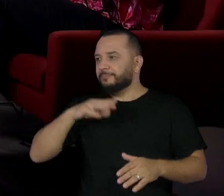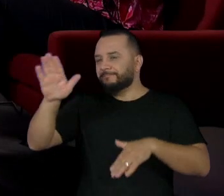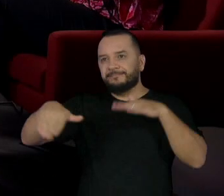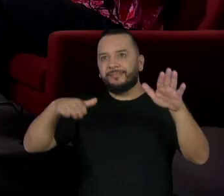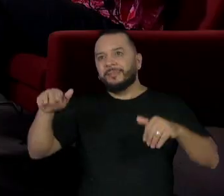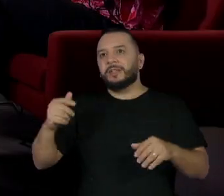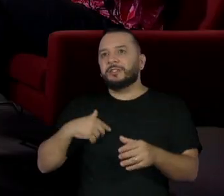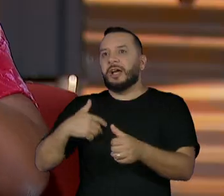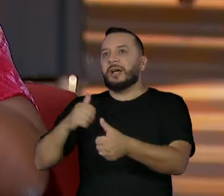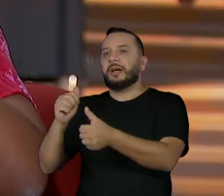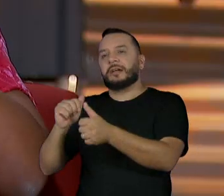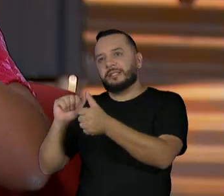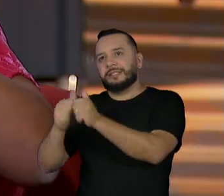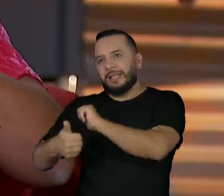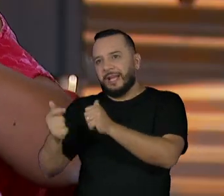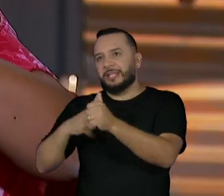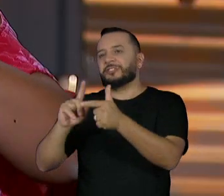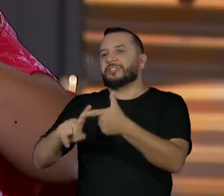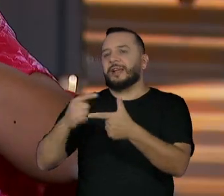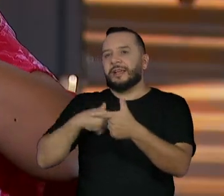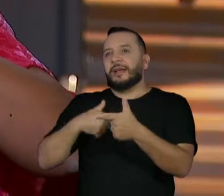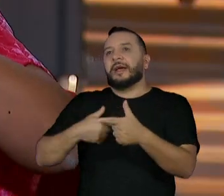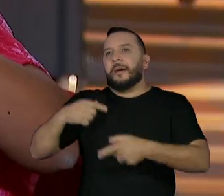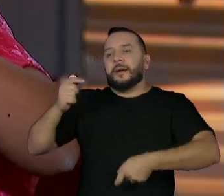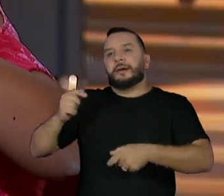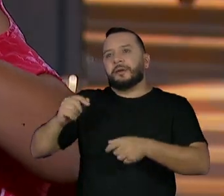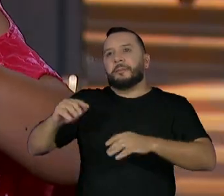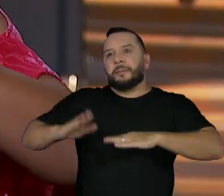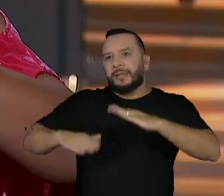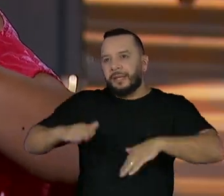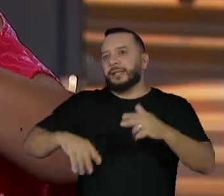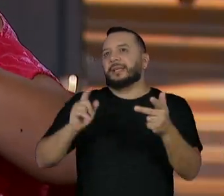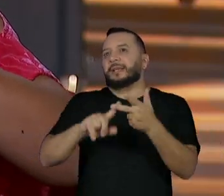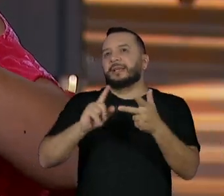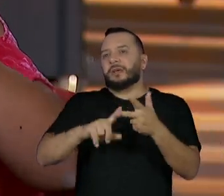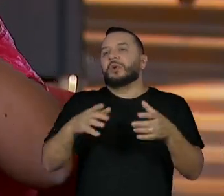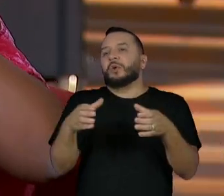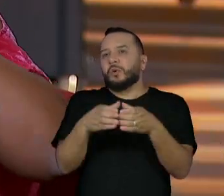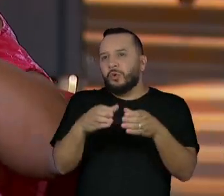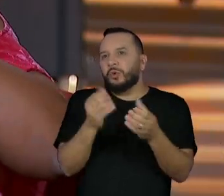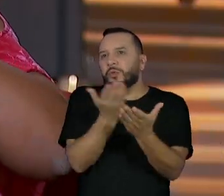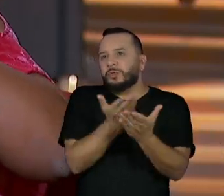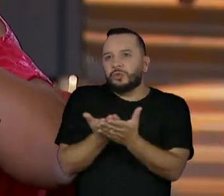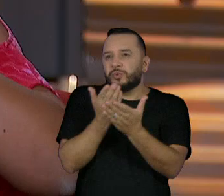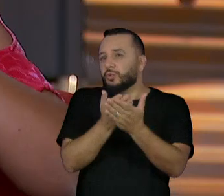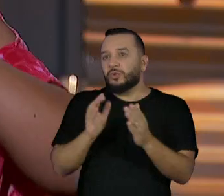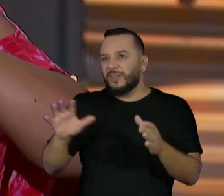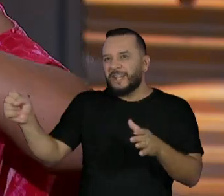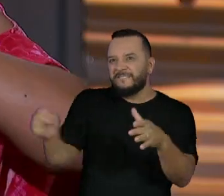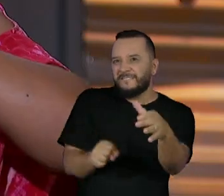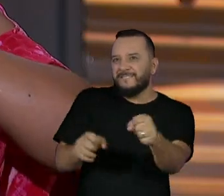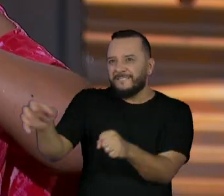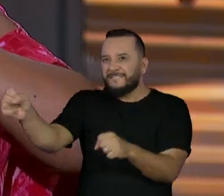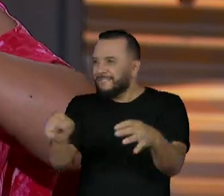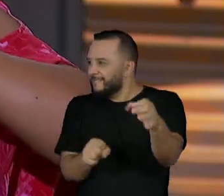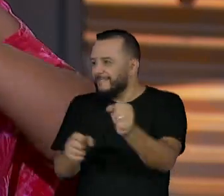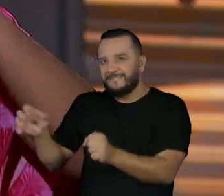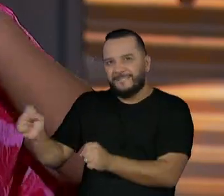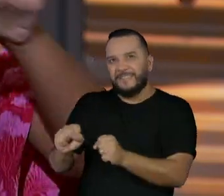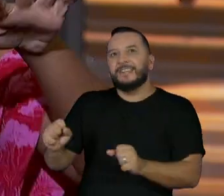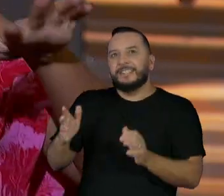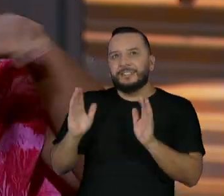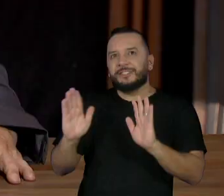gente que era da bateria, gente de grupo de estudos e gente dos coletivos, nessa mesma chapa. Então, de certa forma, a gente teve